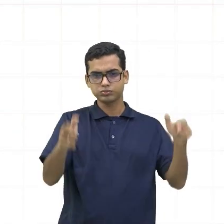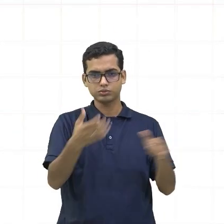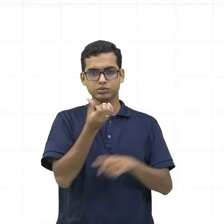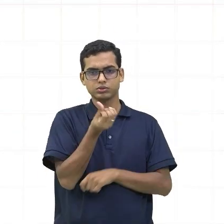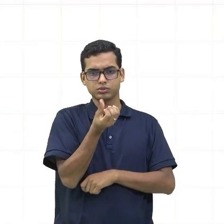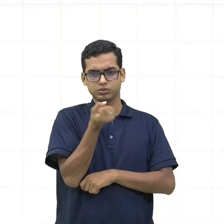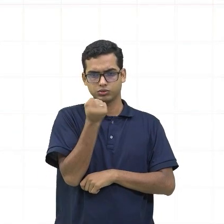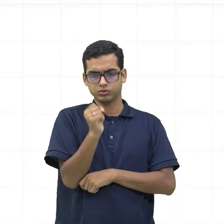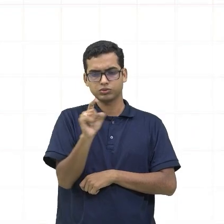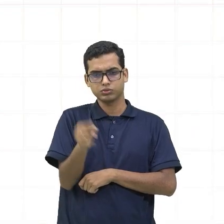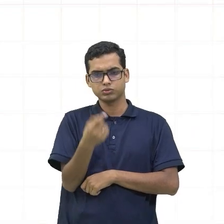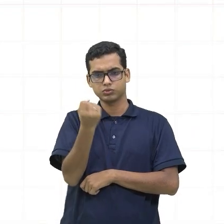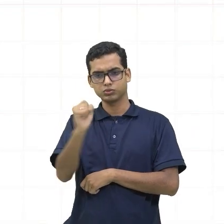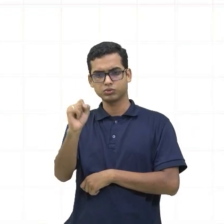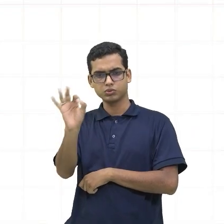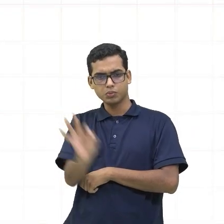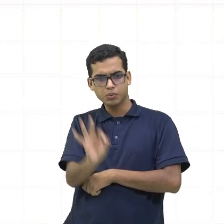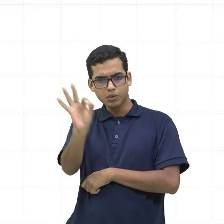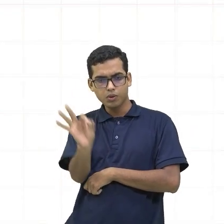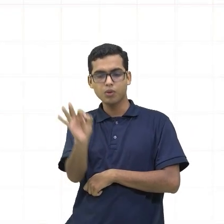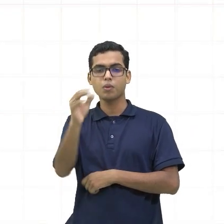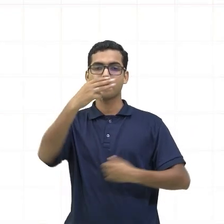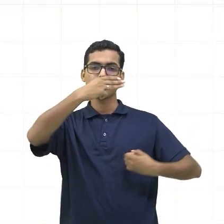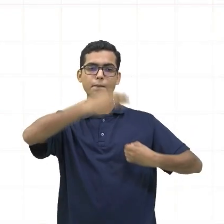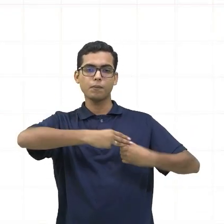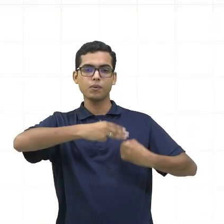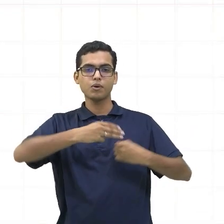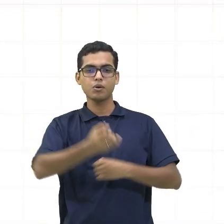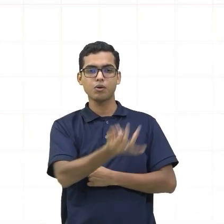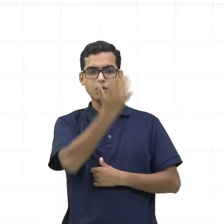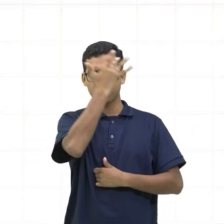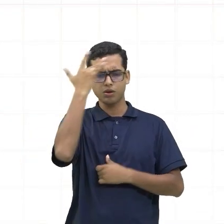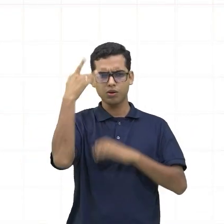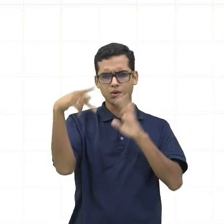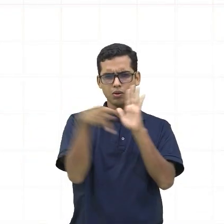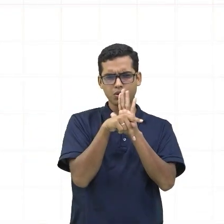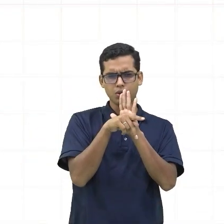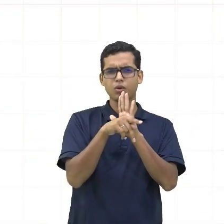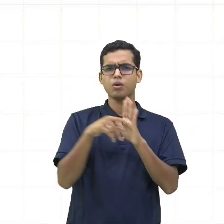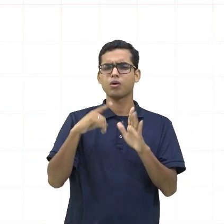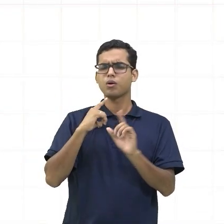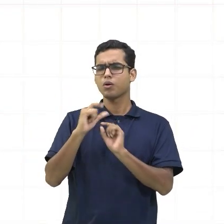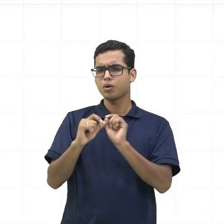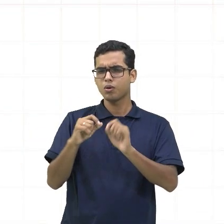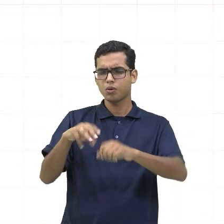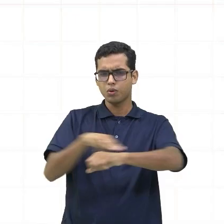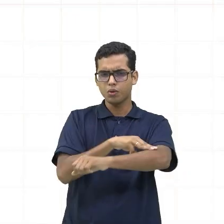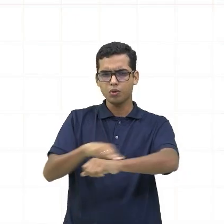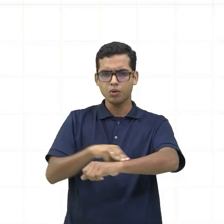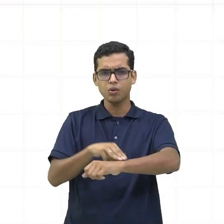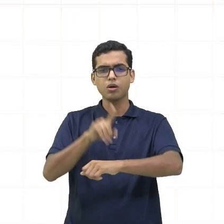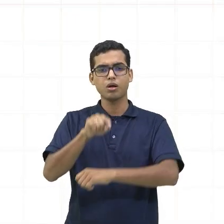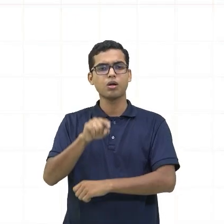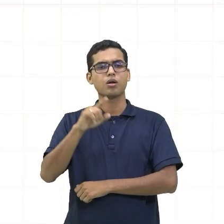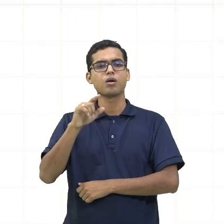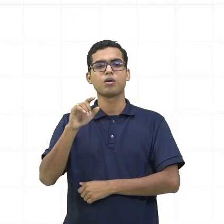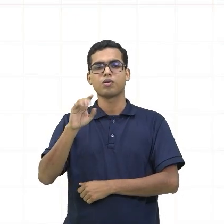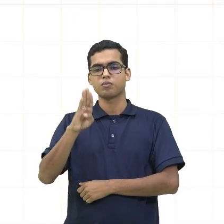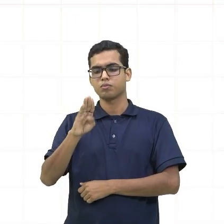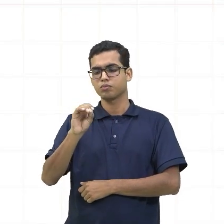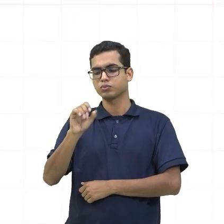68,8%. E o município com maior percentual de pessoas pardas é Boa Vista do Ramos, aqui